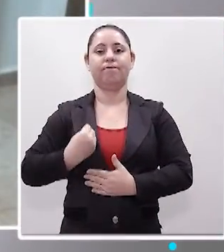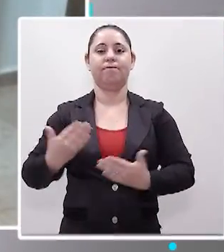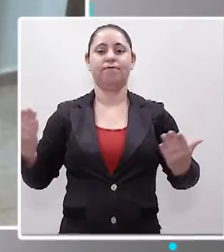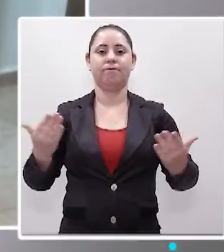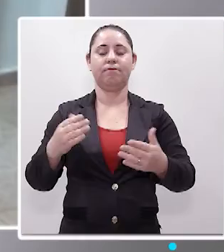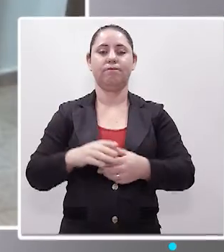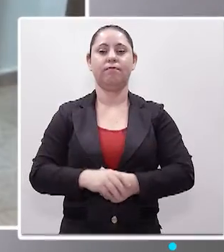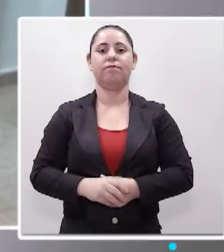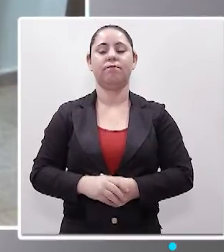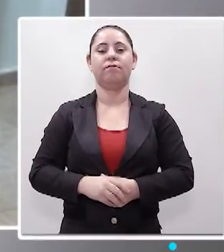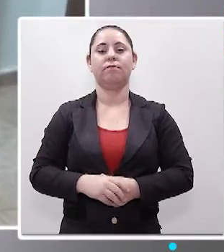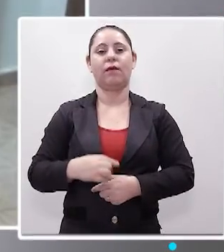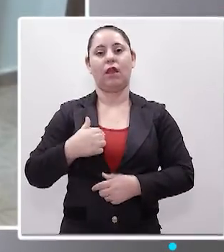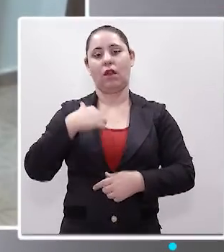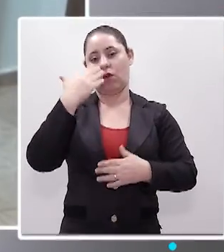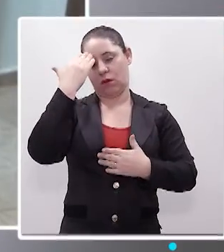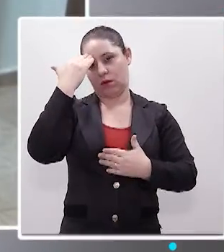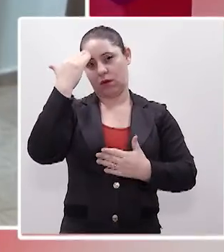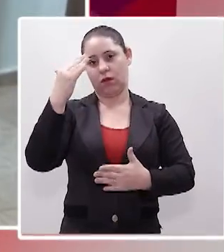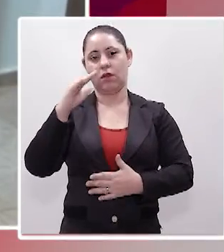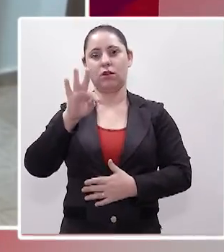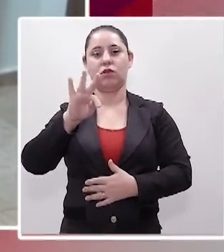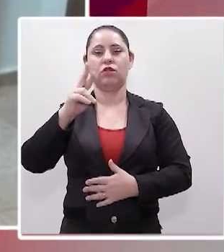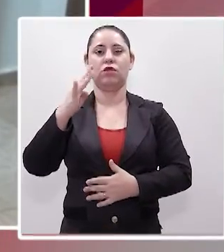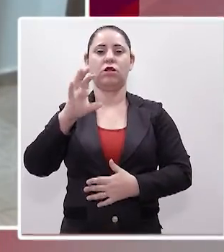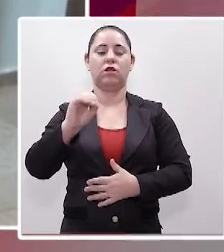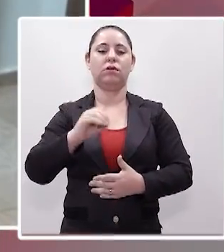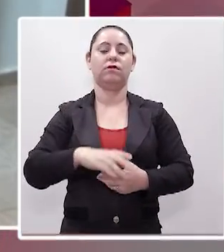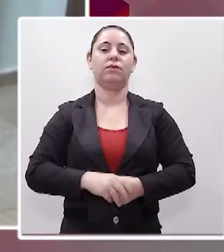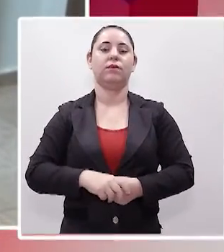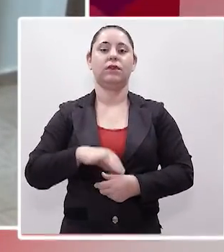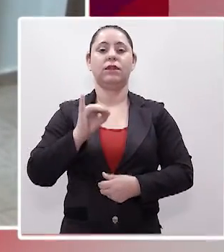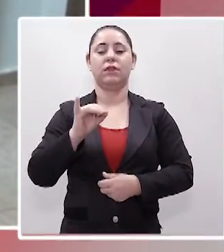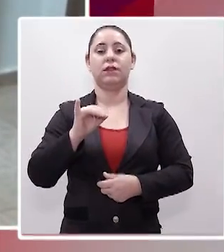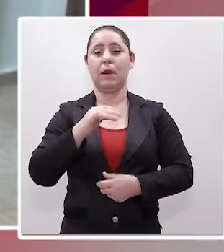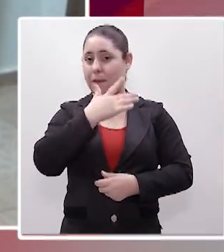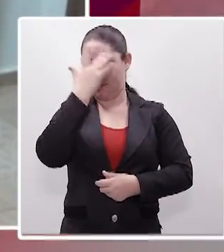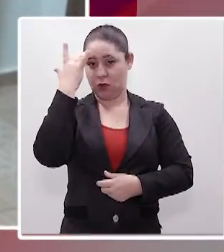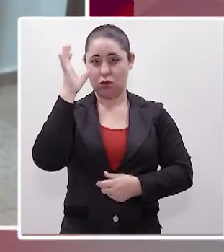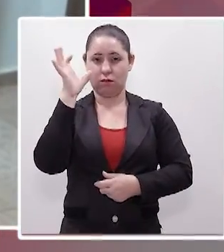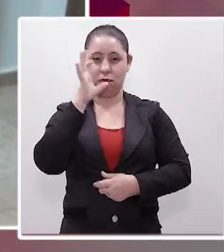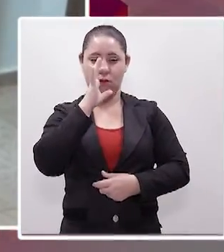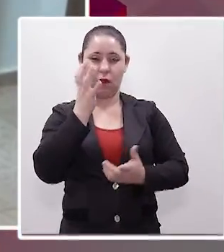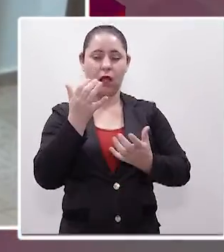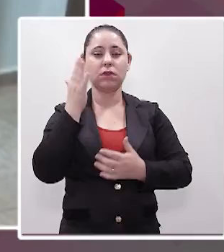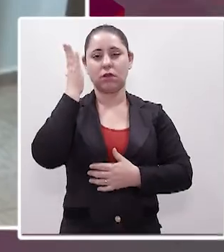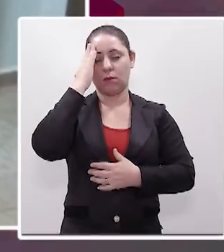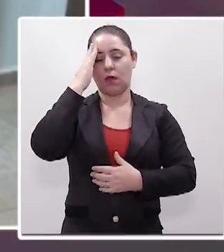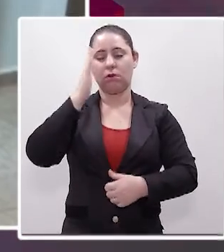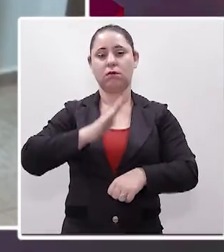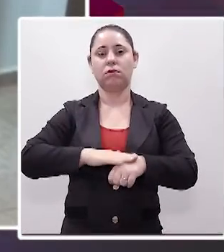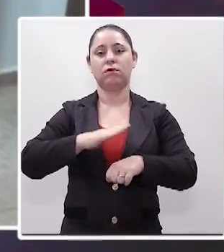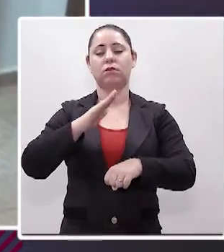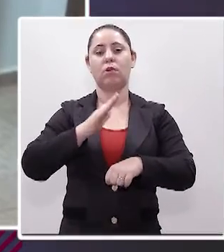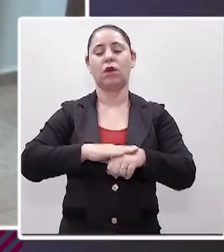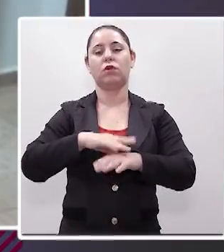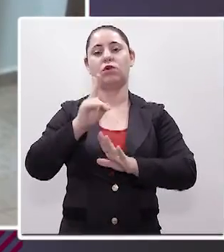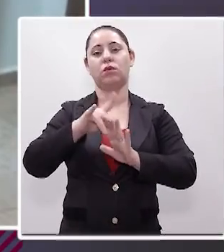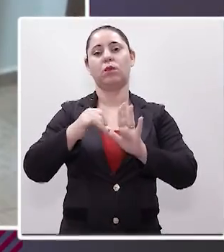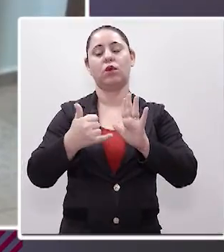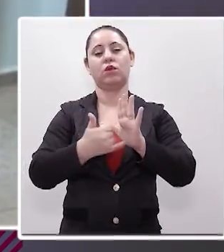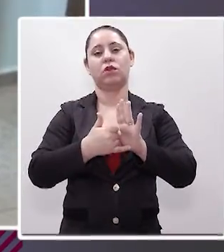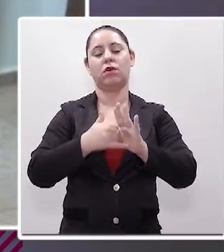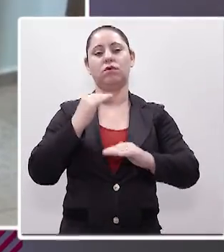muito obrigado pela sua participação. Eu que agradeço, Thiago, e se o pessoal que estiver nos assistindo quiser saber um